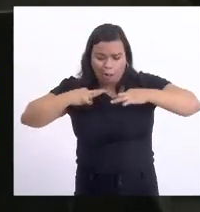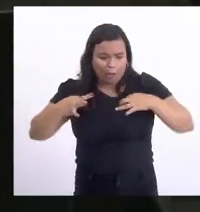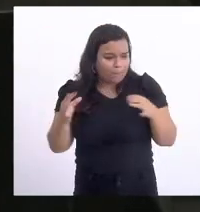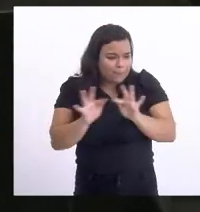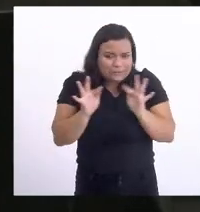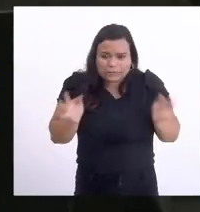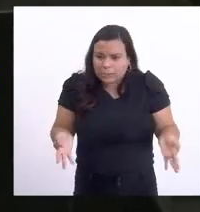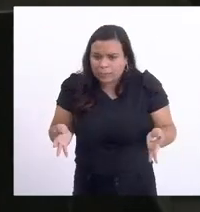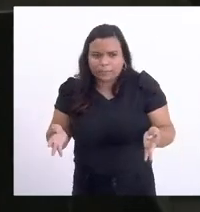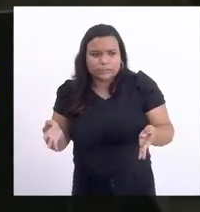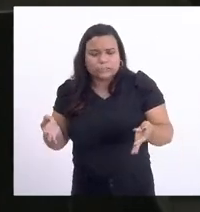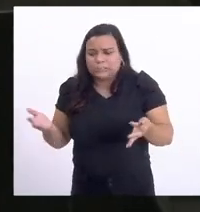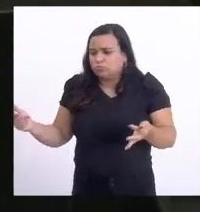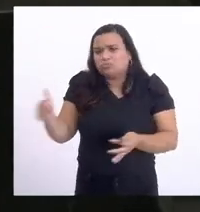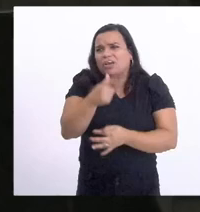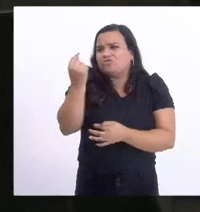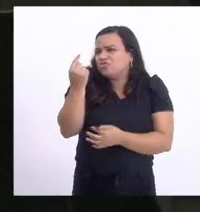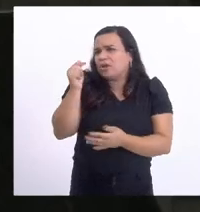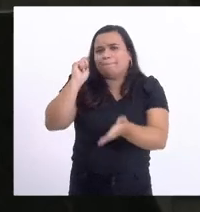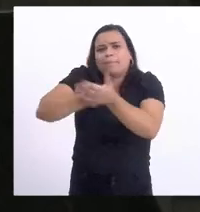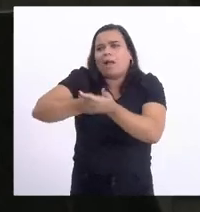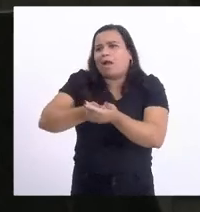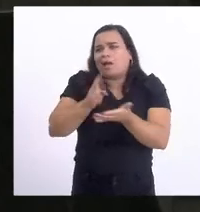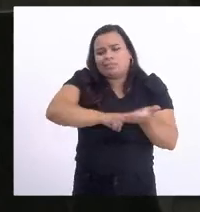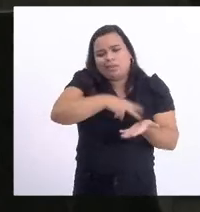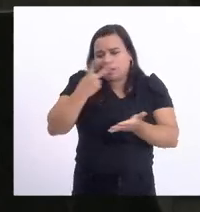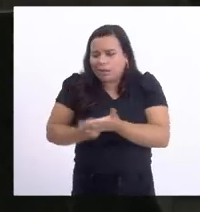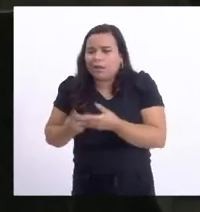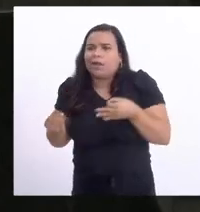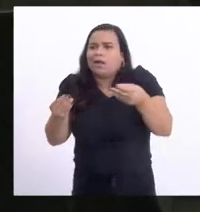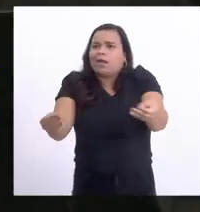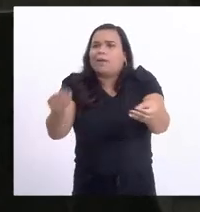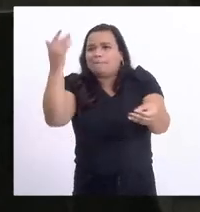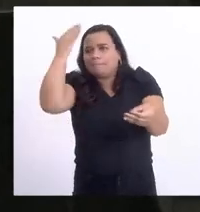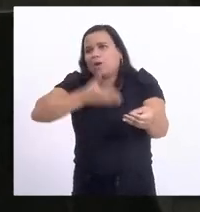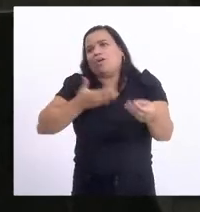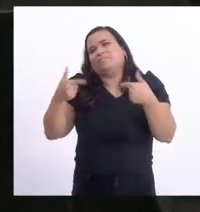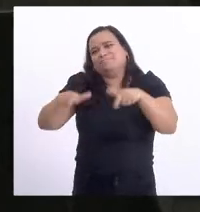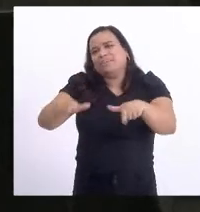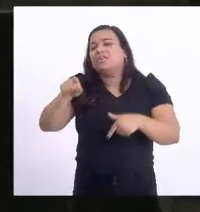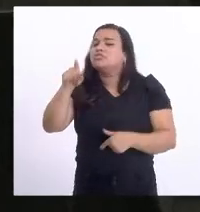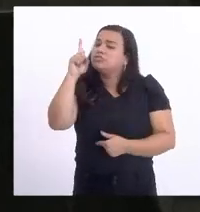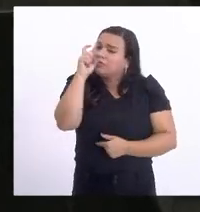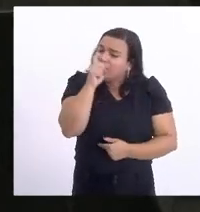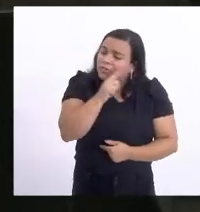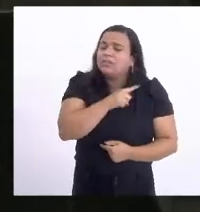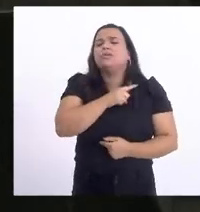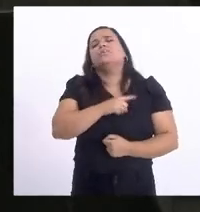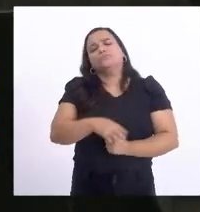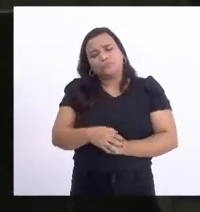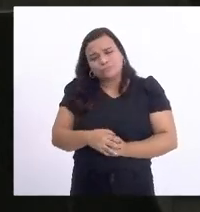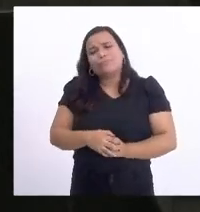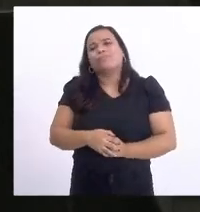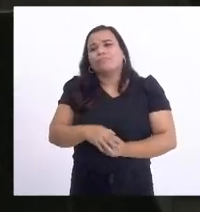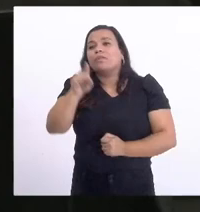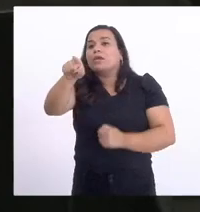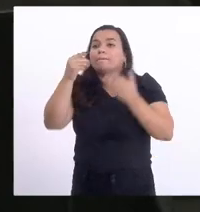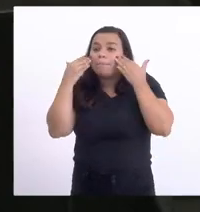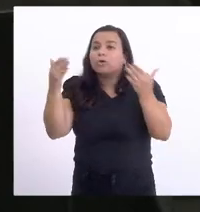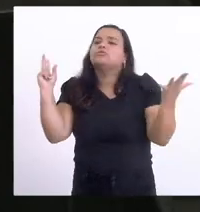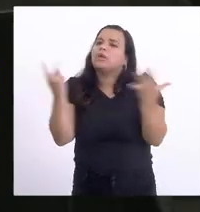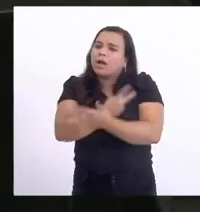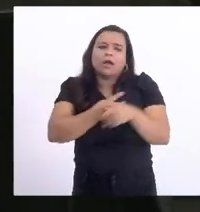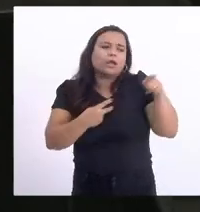si. Então, é uma situação muito degradante e que foi escancarada a partir do caso de